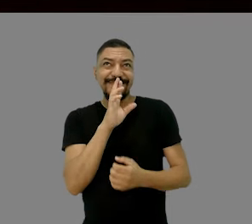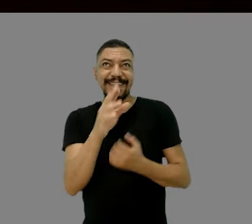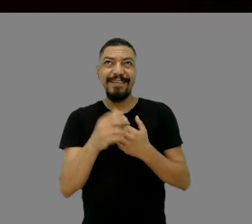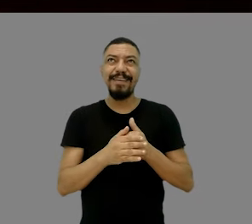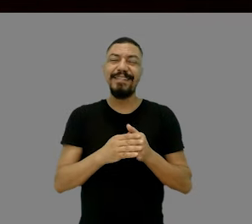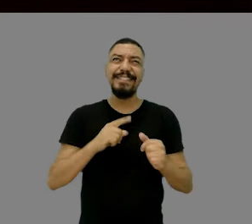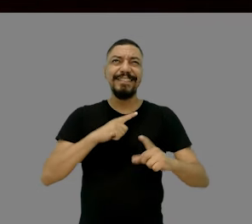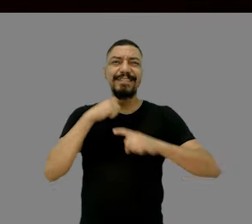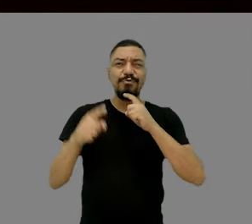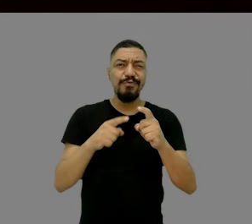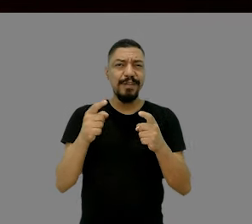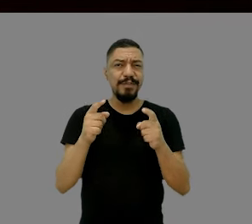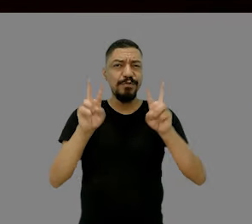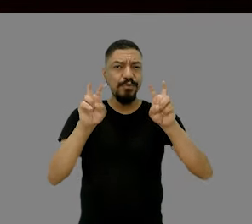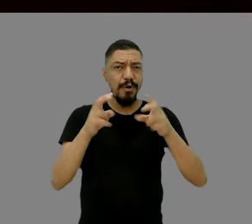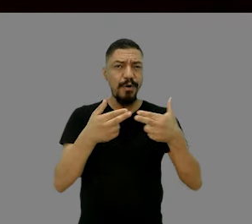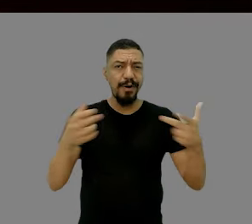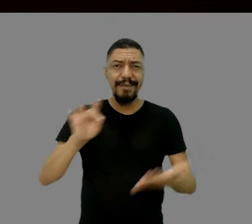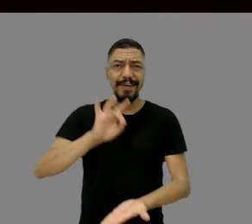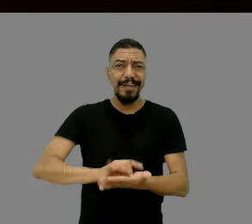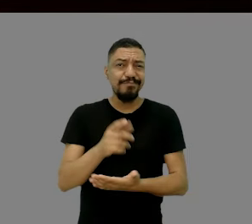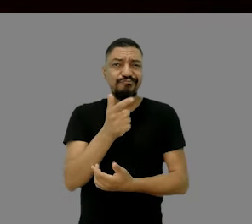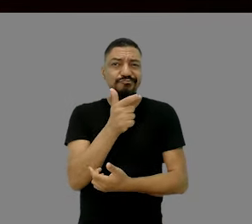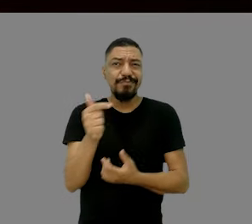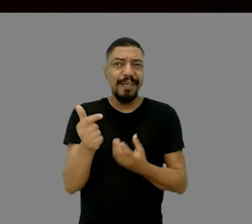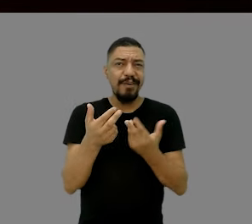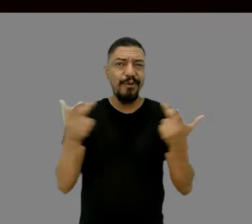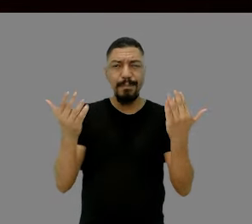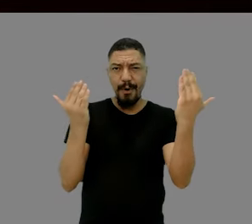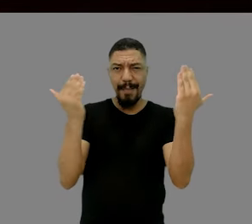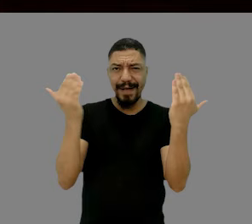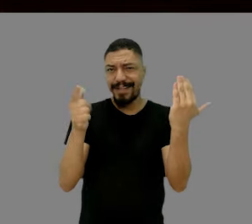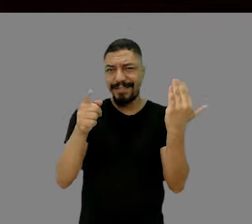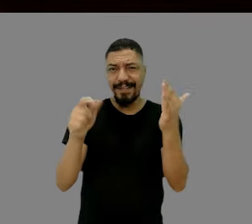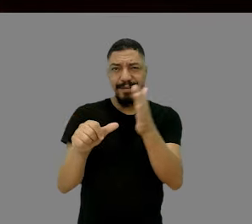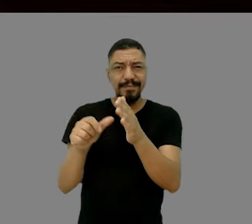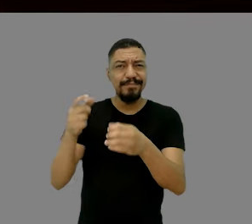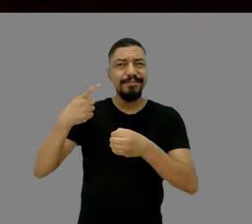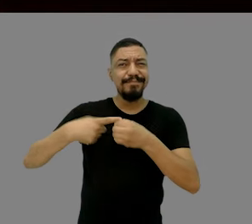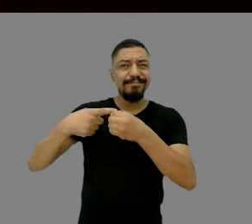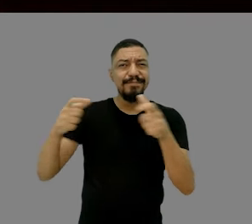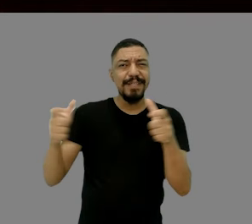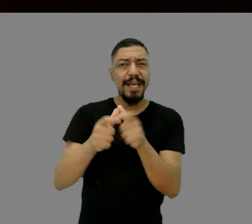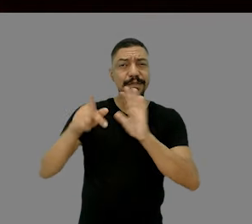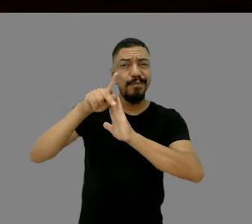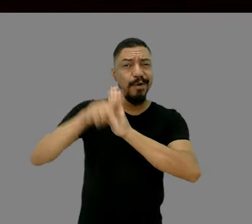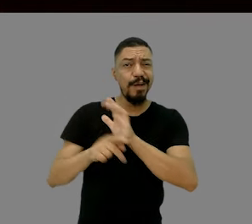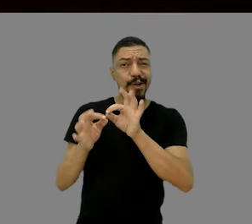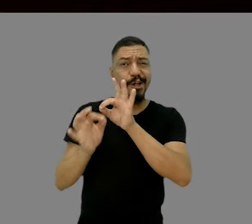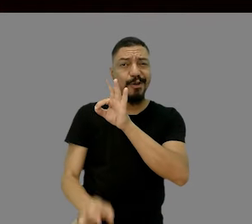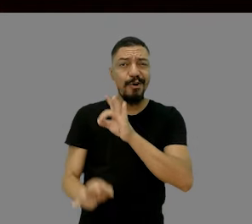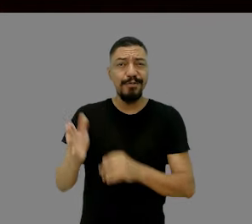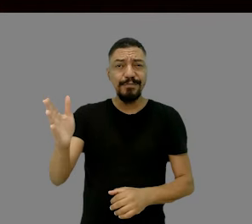né? Que ainda mais um projeto que é mais longo, que tem, sei lá, reuniões semanais, sabe? Até onde a gente tem que, tipo, documentar isso e tá